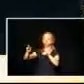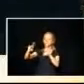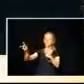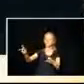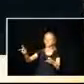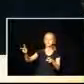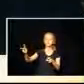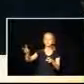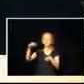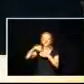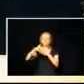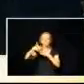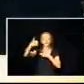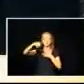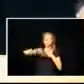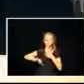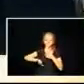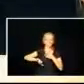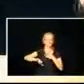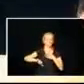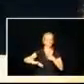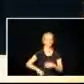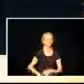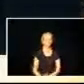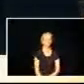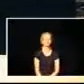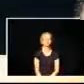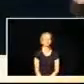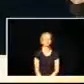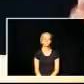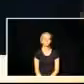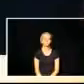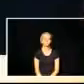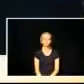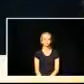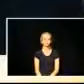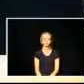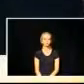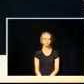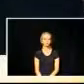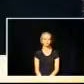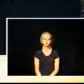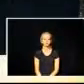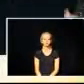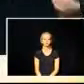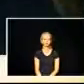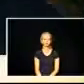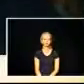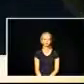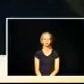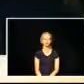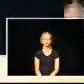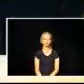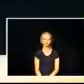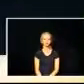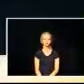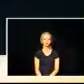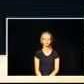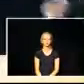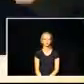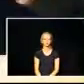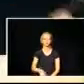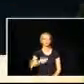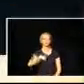na consciência. Realmente, eu estou vendo aqui os vereadores do mandato passado fazendo esse flashback,